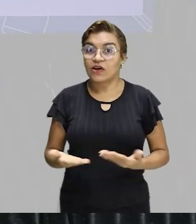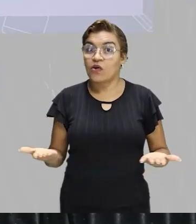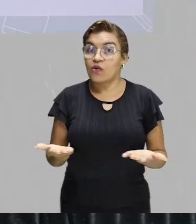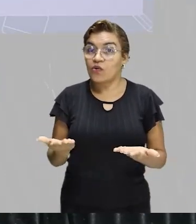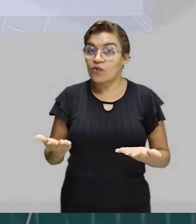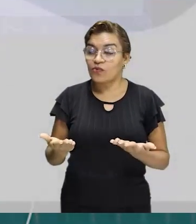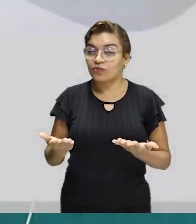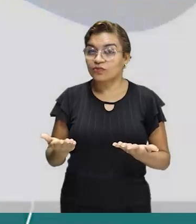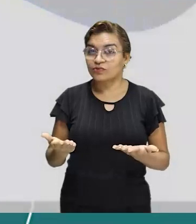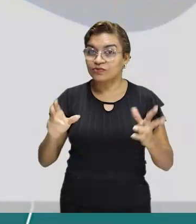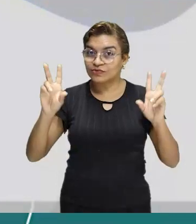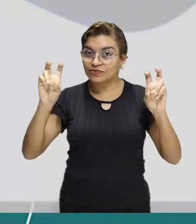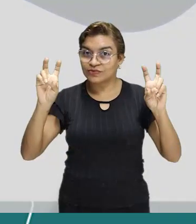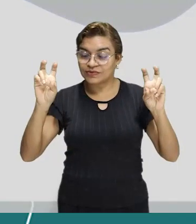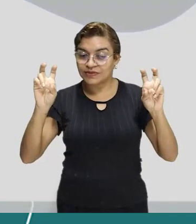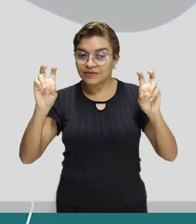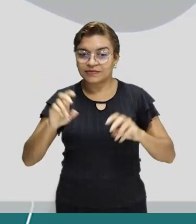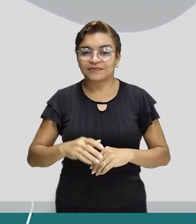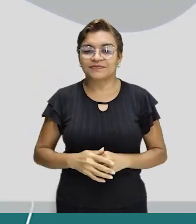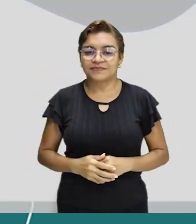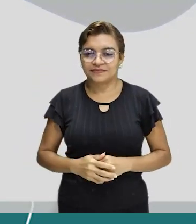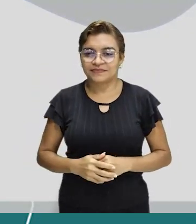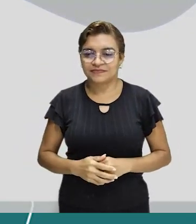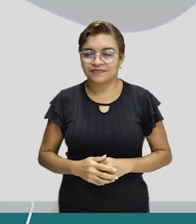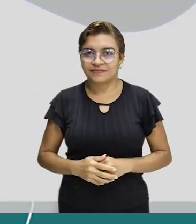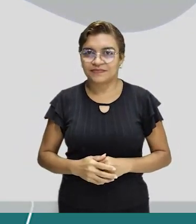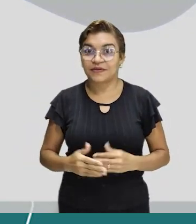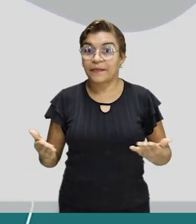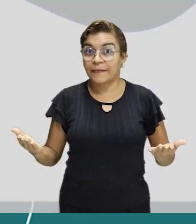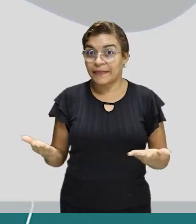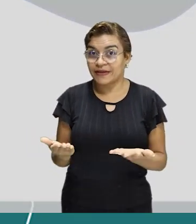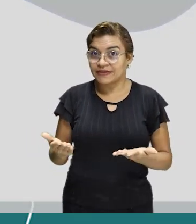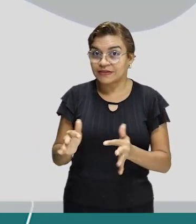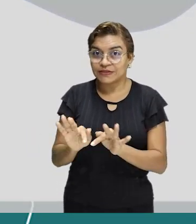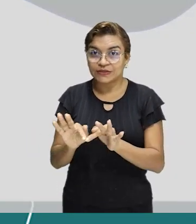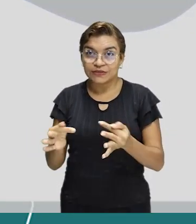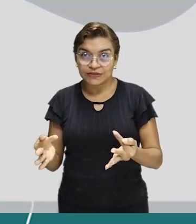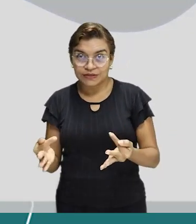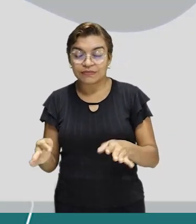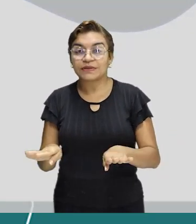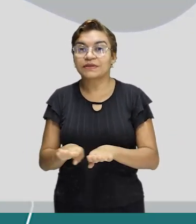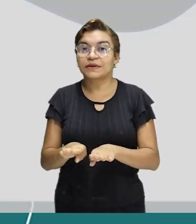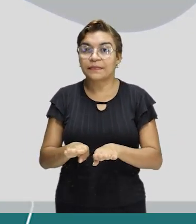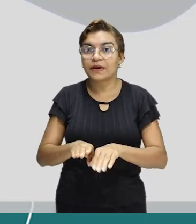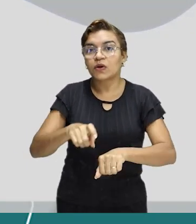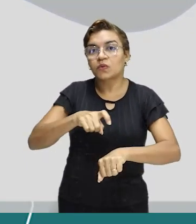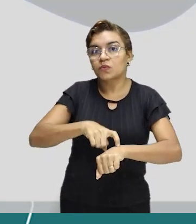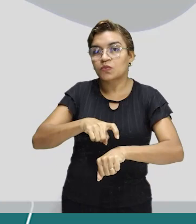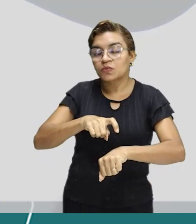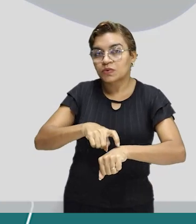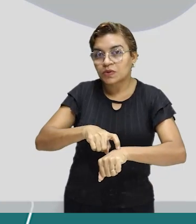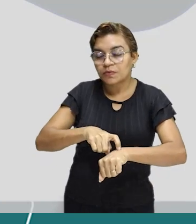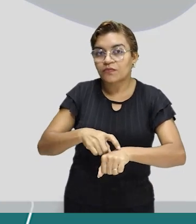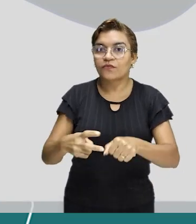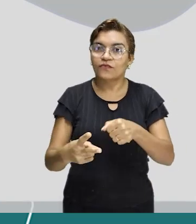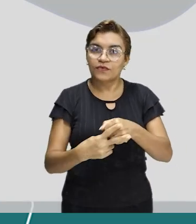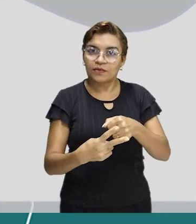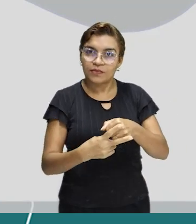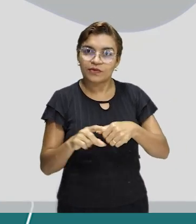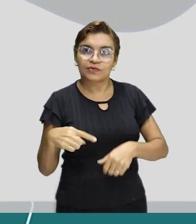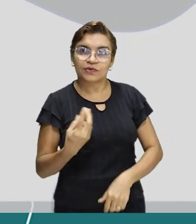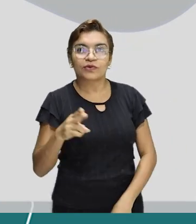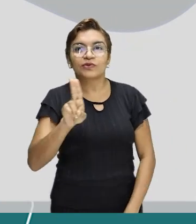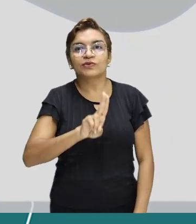falar de simple present. Simple present, presente simples, ou o tempo verbal que nós utilizamos para falar de